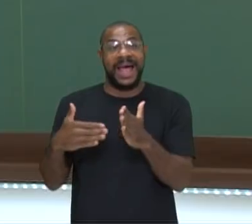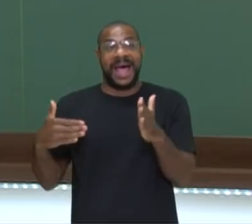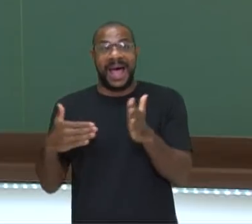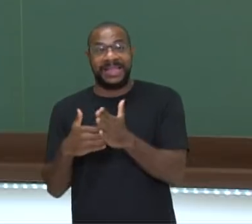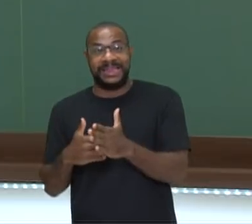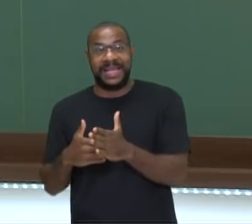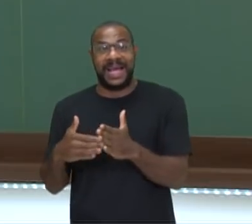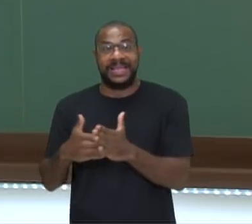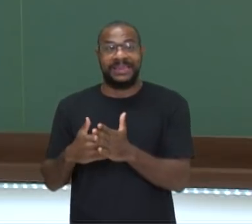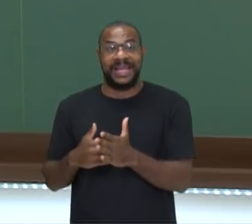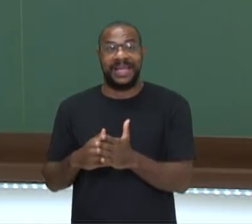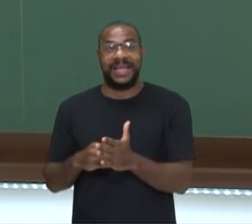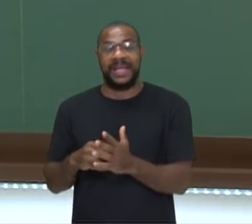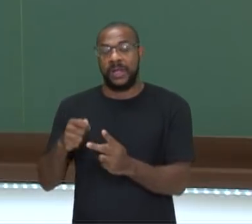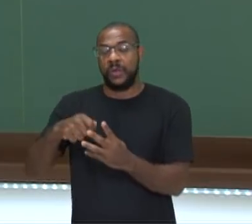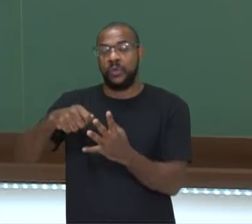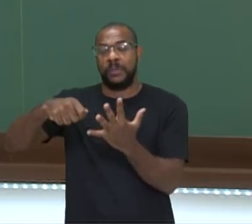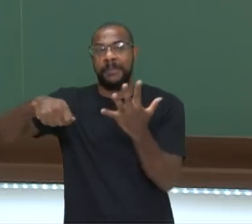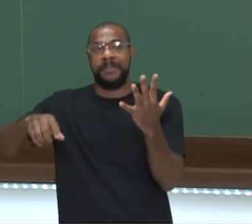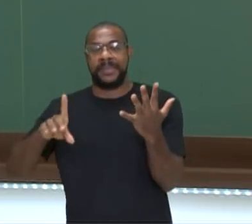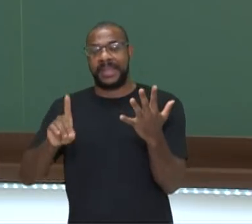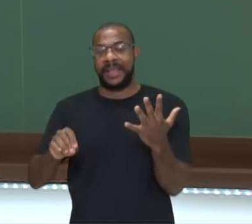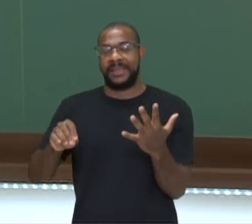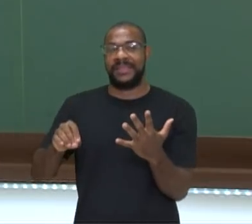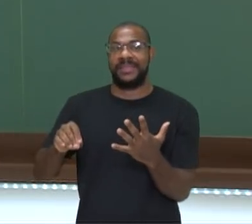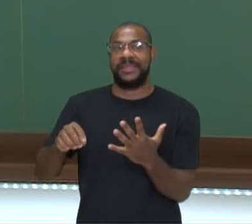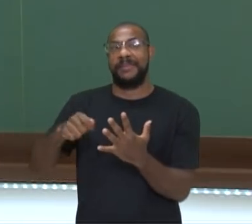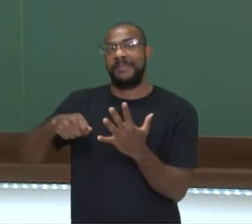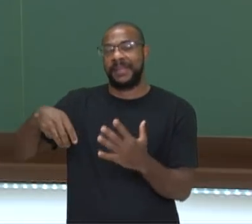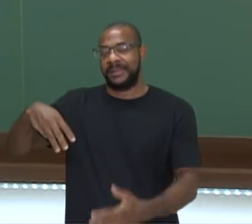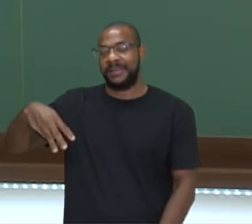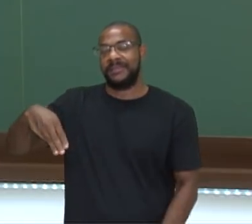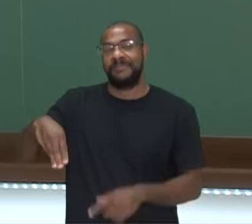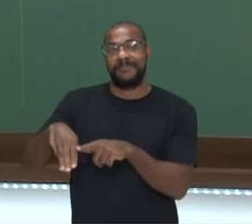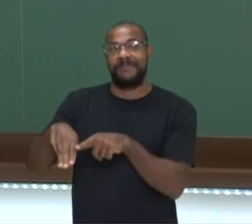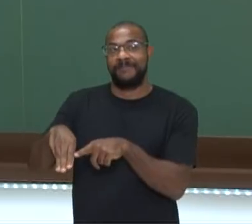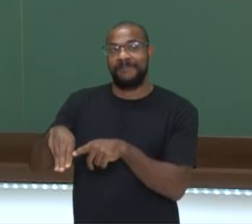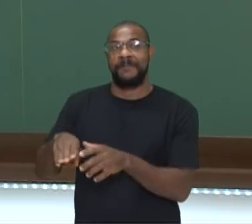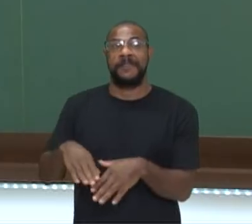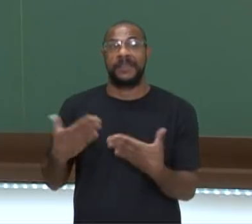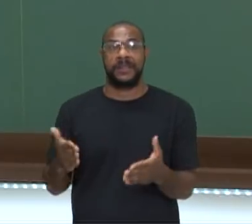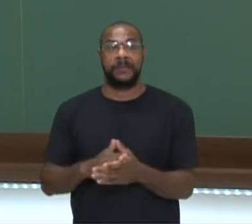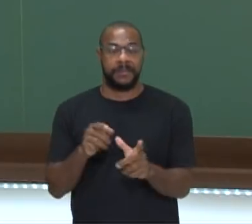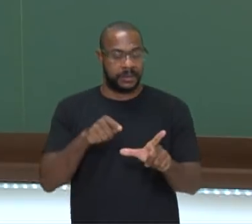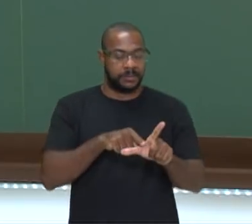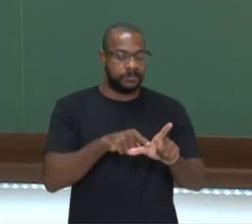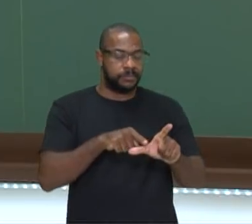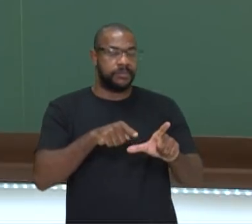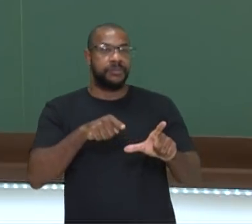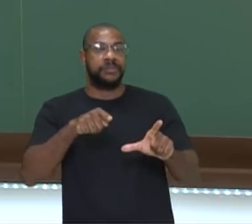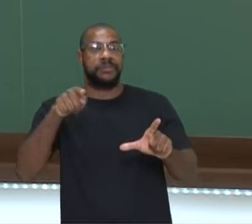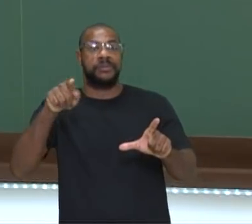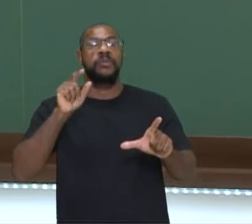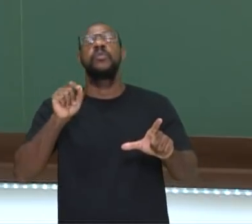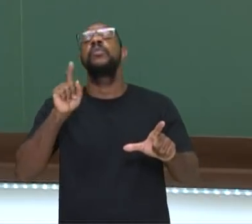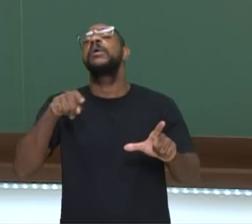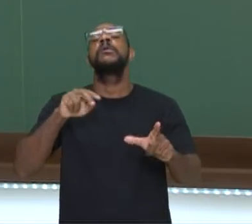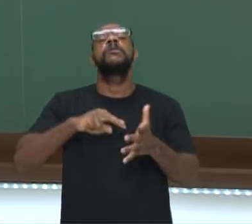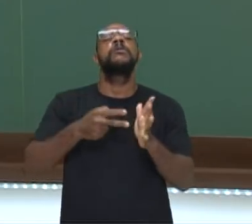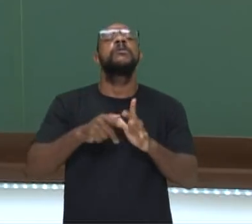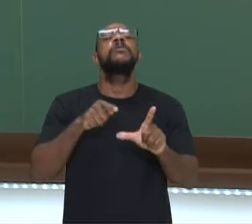10 meses, o juro, lembram, dava 230. Então, essa inclinação nada mais